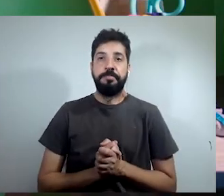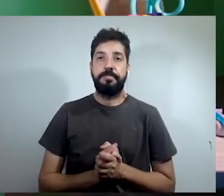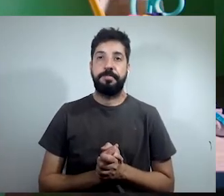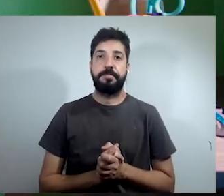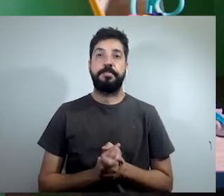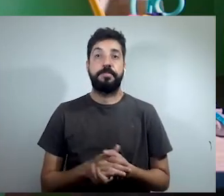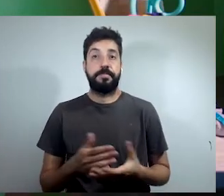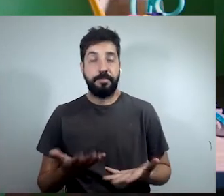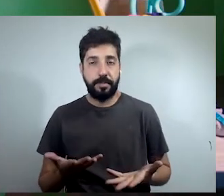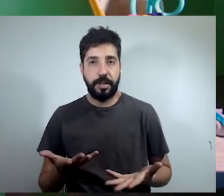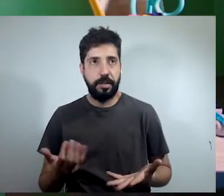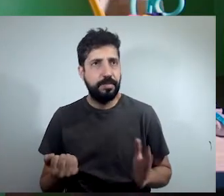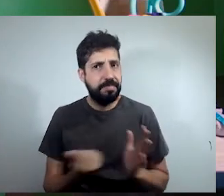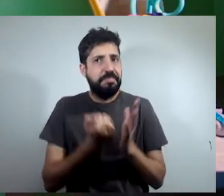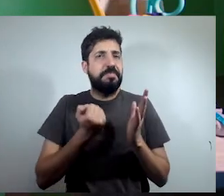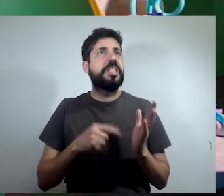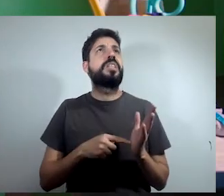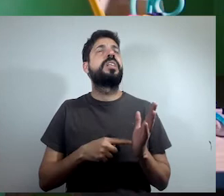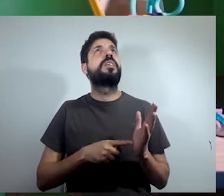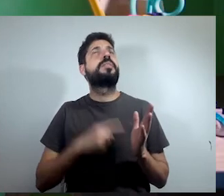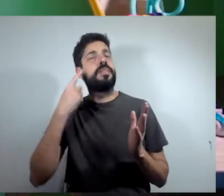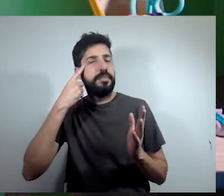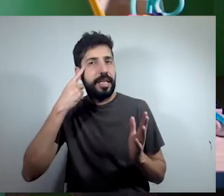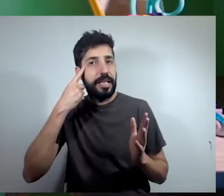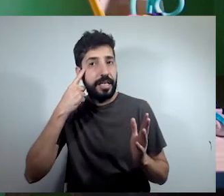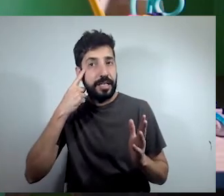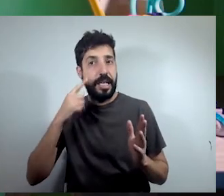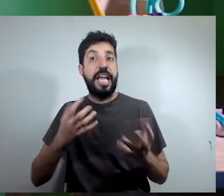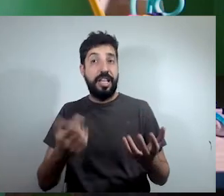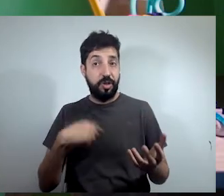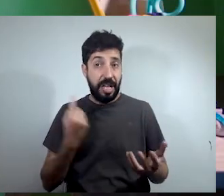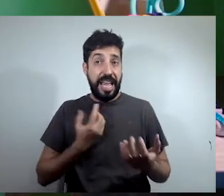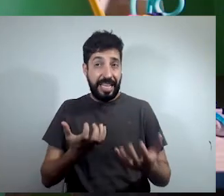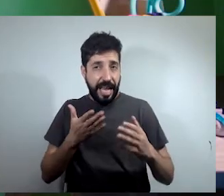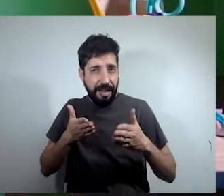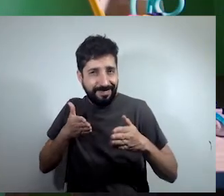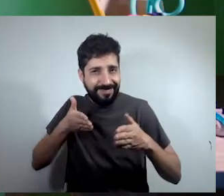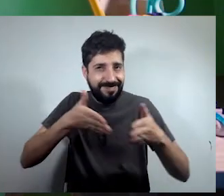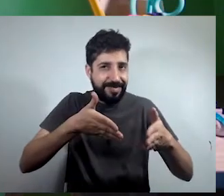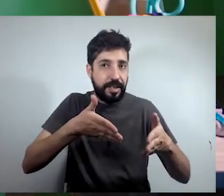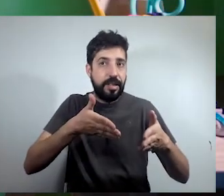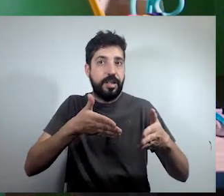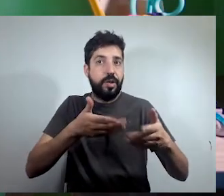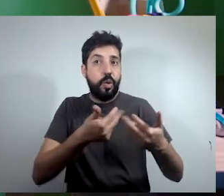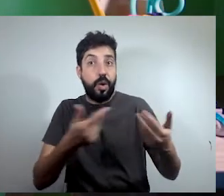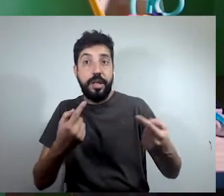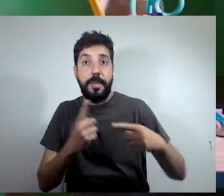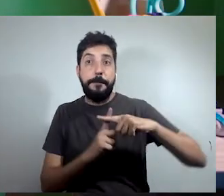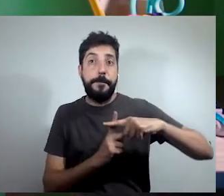o impacto, a gente preza pelo impacto positivo, a gente busca ver o lado bom do uso